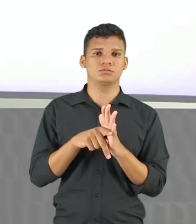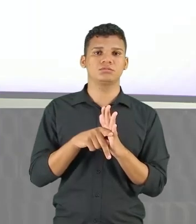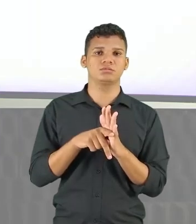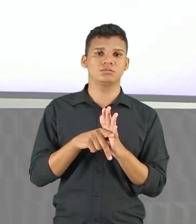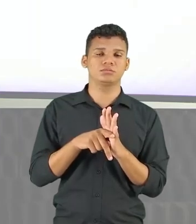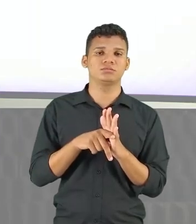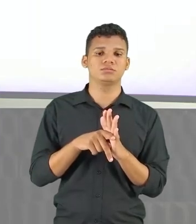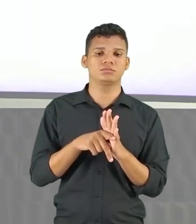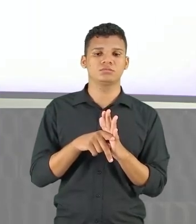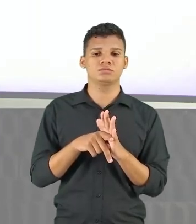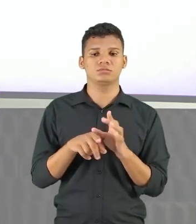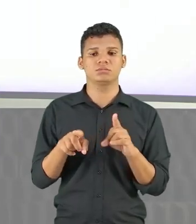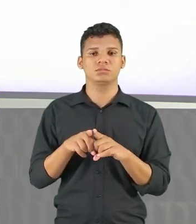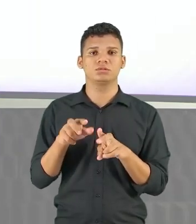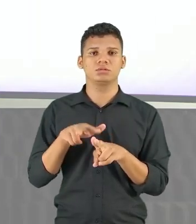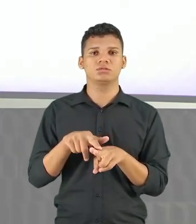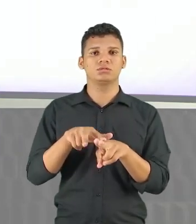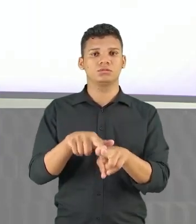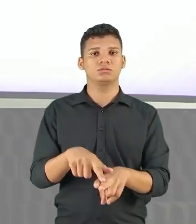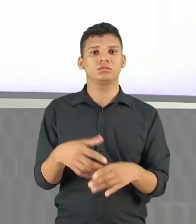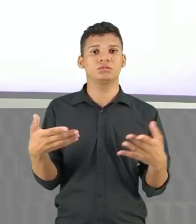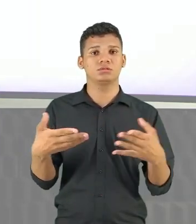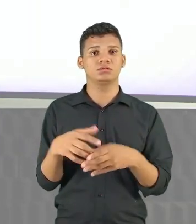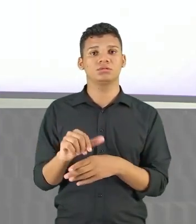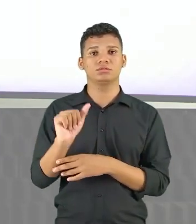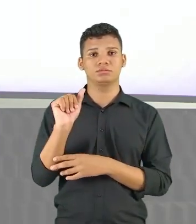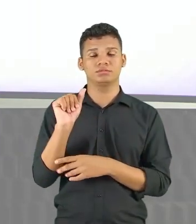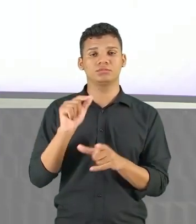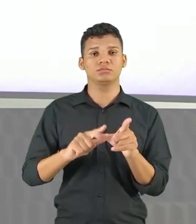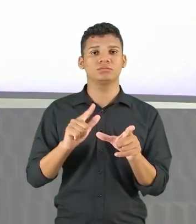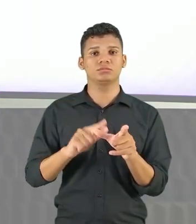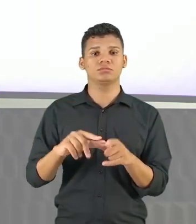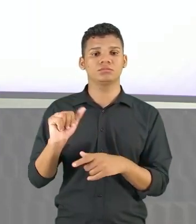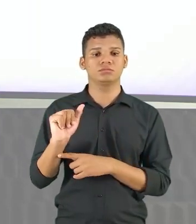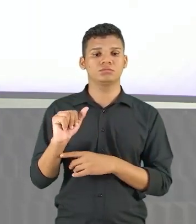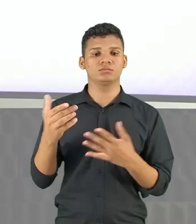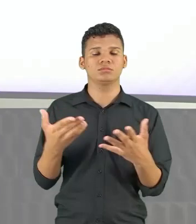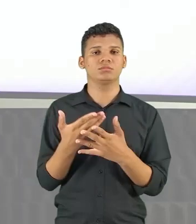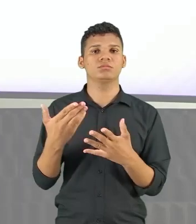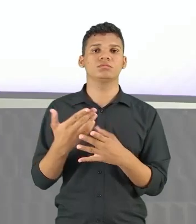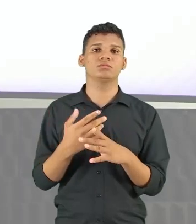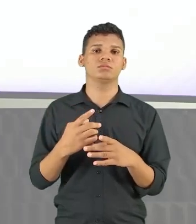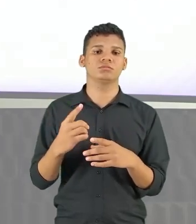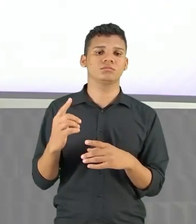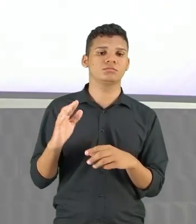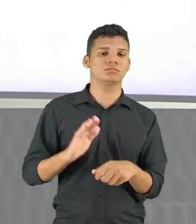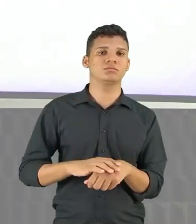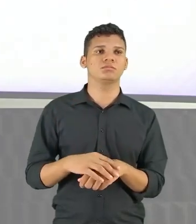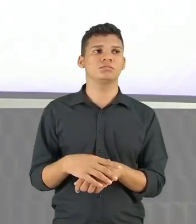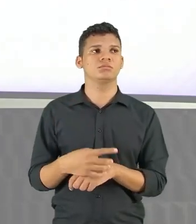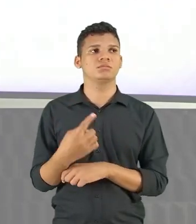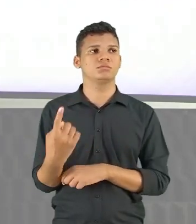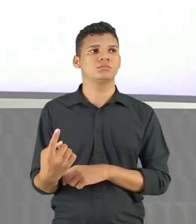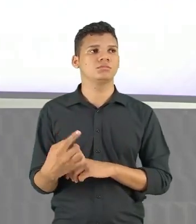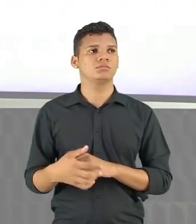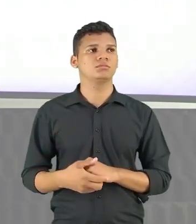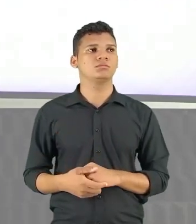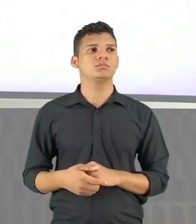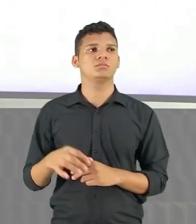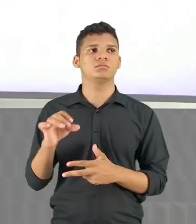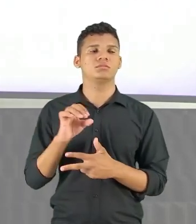democratização do skate, e é esse o nosso gabarito, tá bom? A gente vai para mais uma questão.